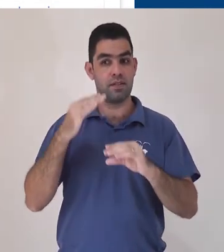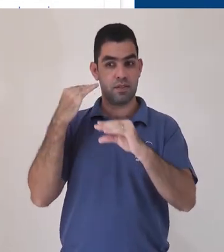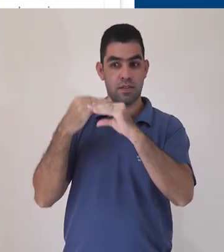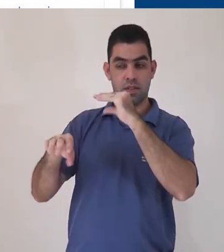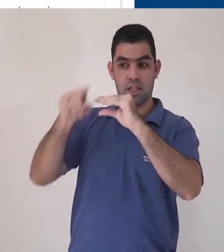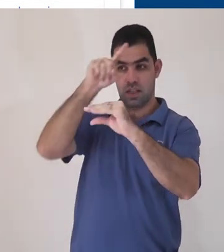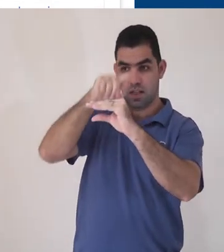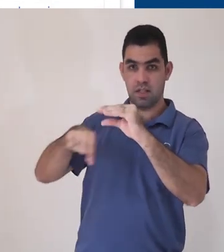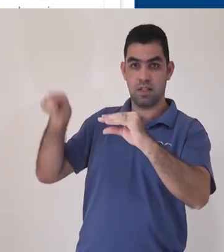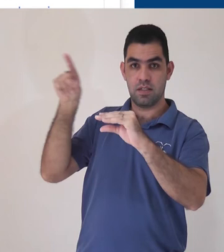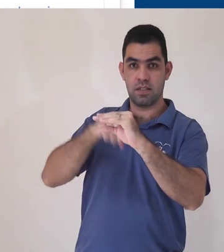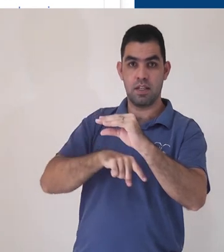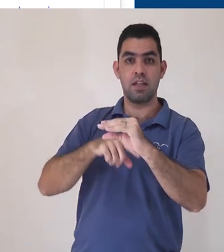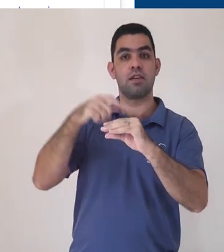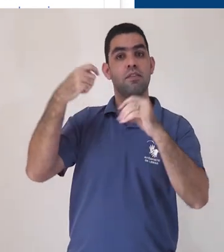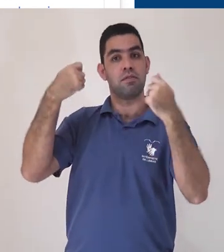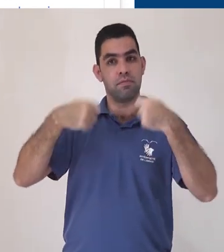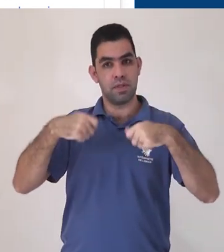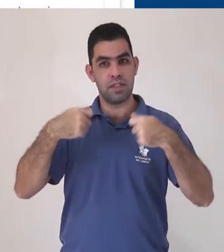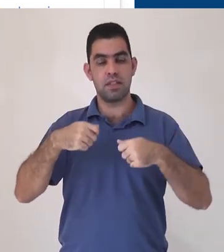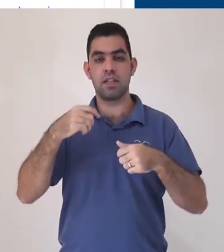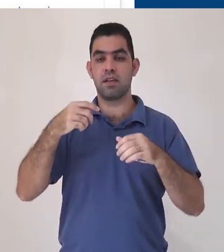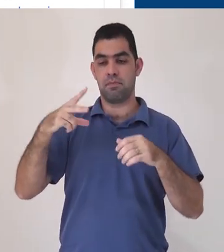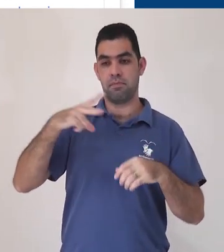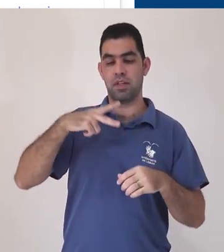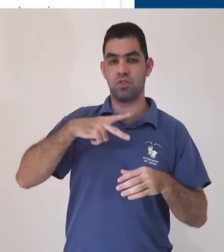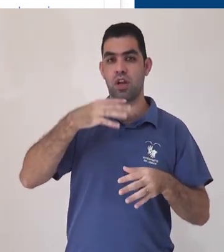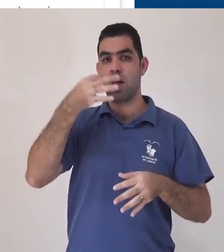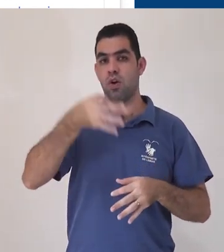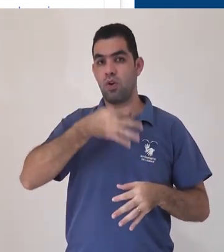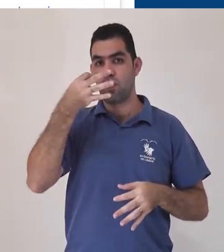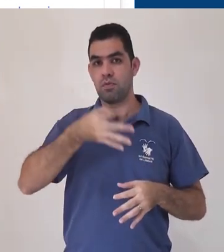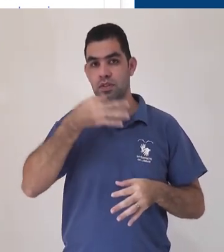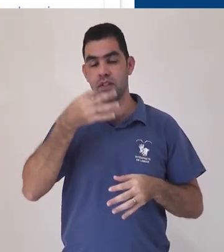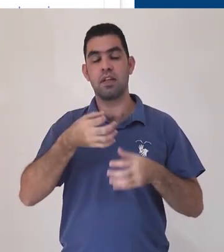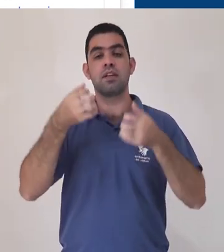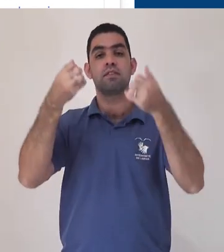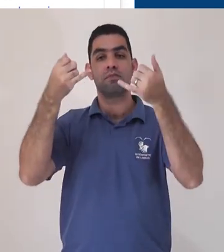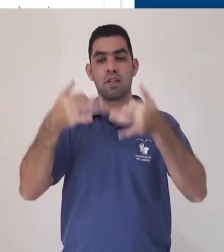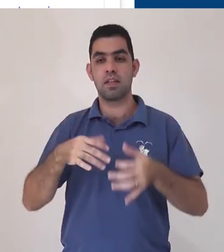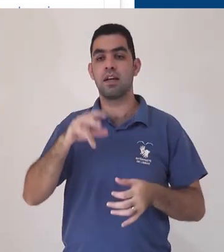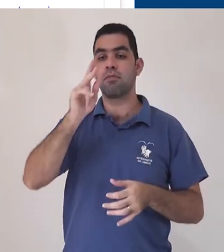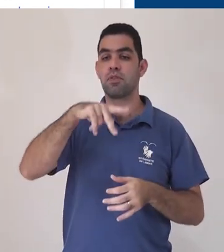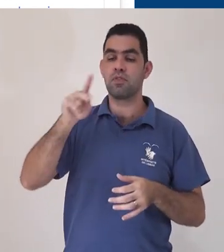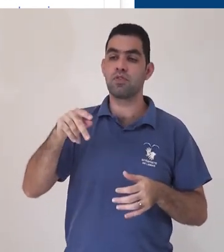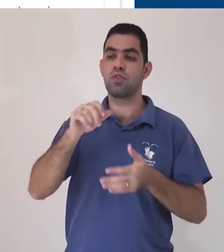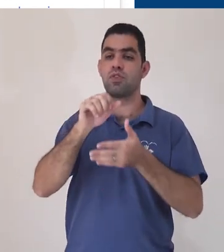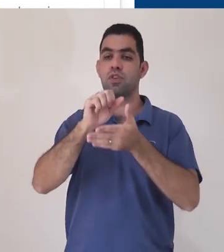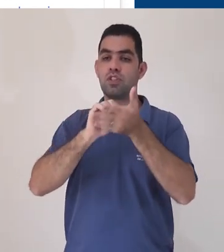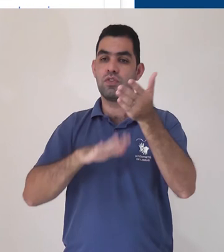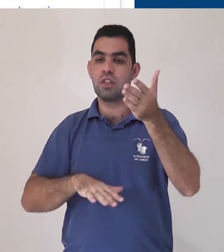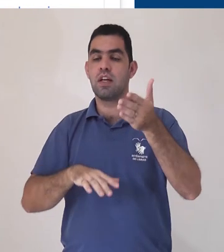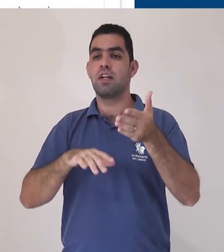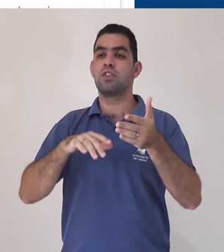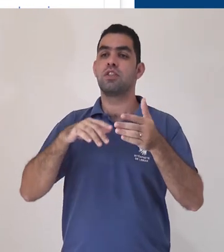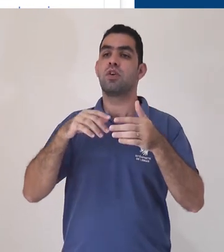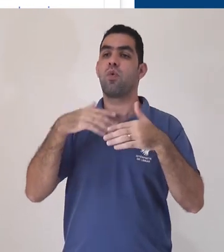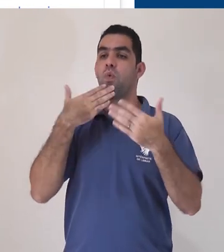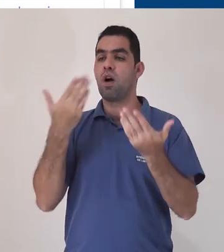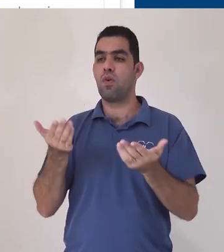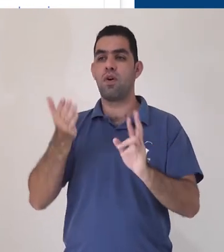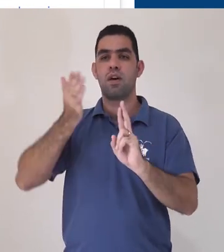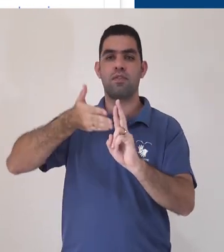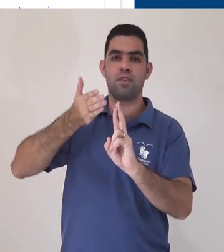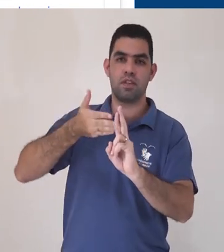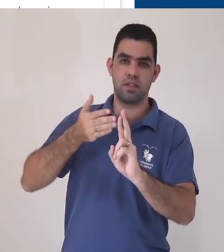cancelar determinada atividade você Especifique no comentário particular Qual é o trabalho que o professor deve usar como referência